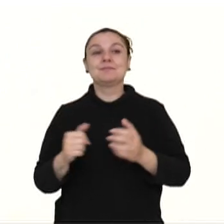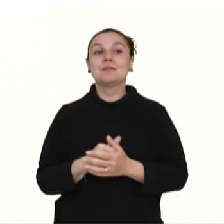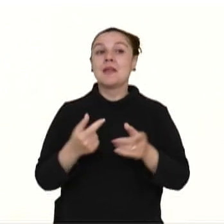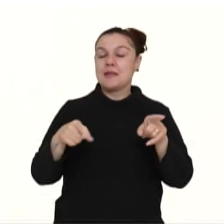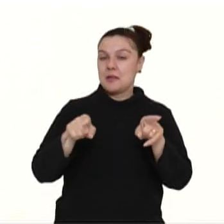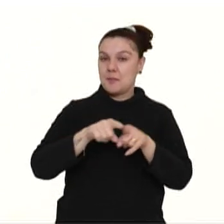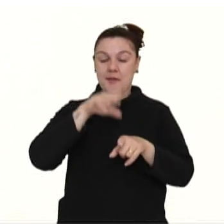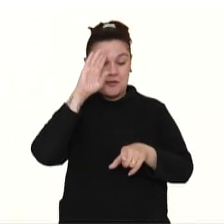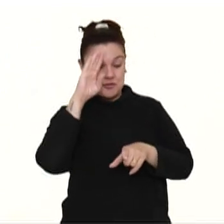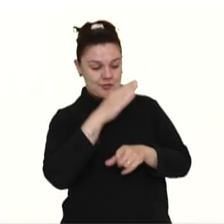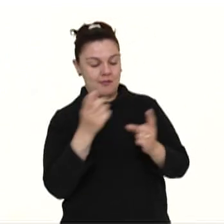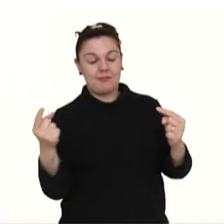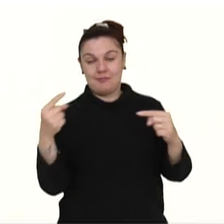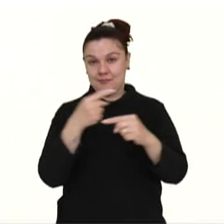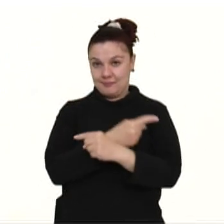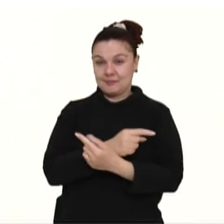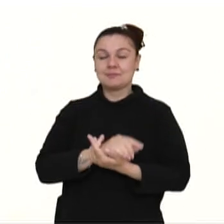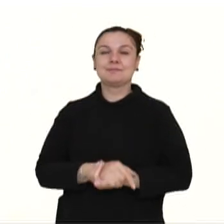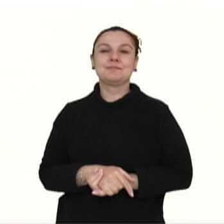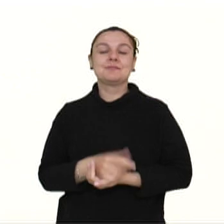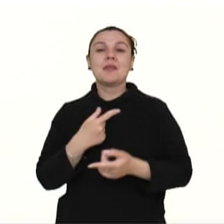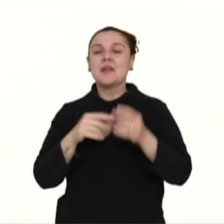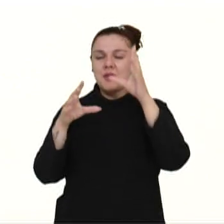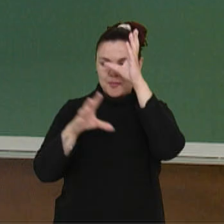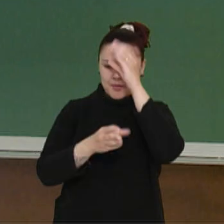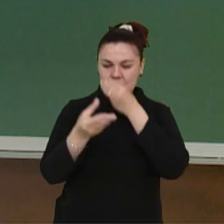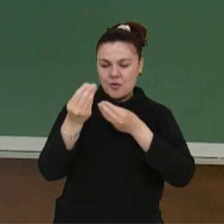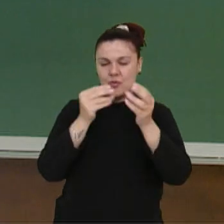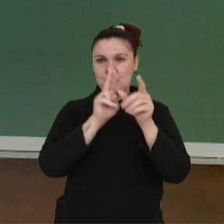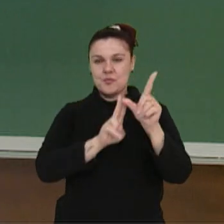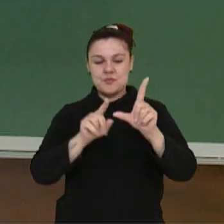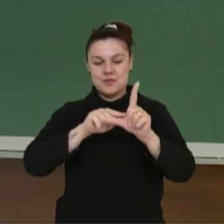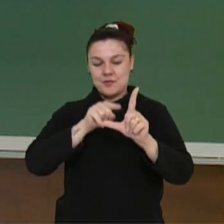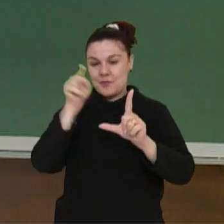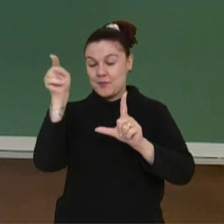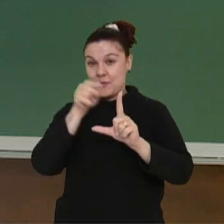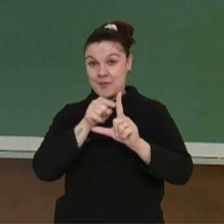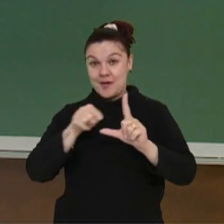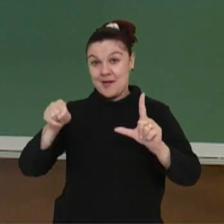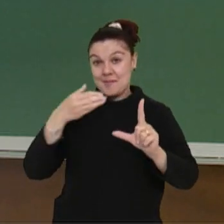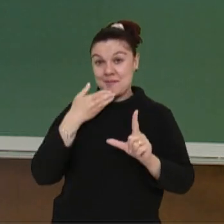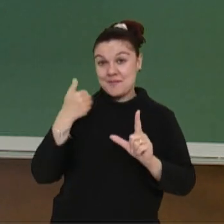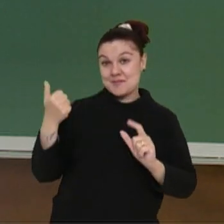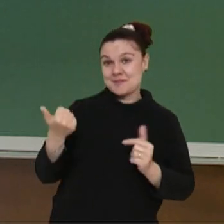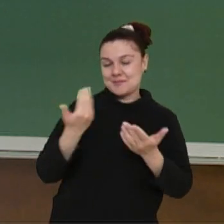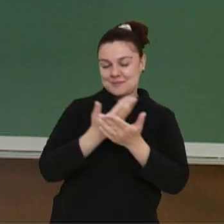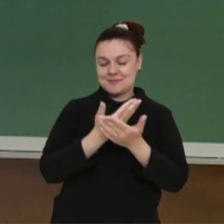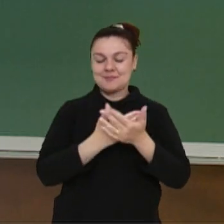reação direta e inversa e aprendemos como usar os gráficos ao nosso favor para o